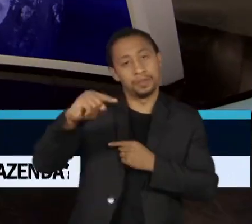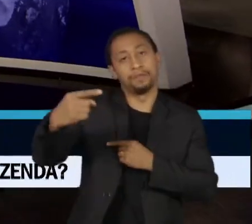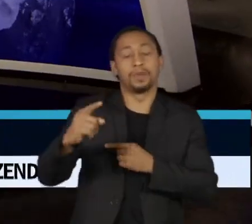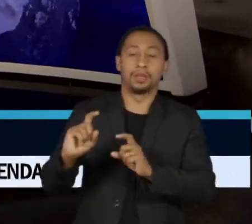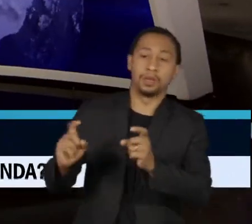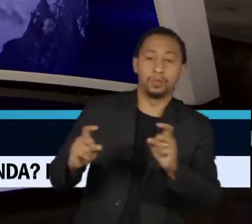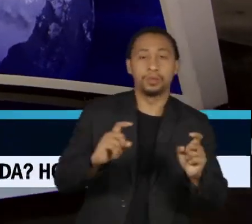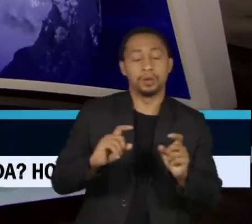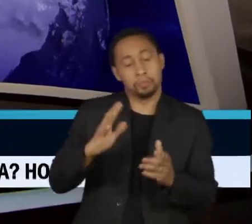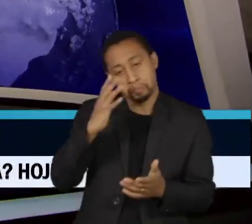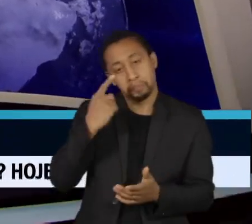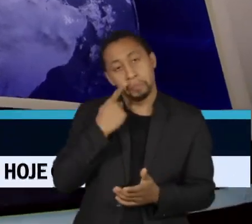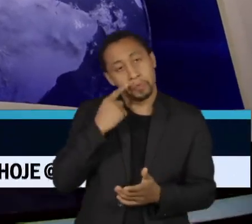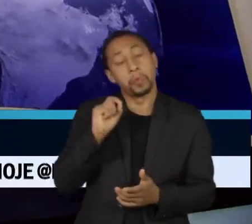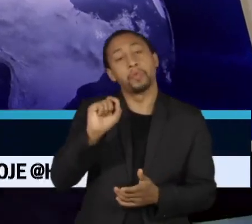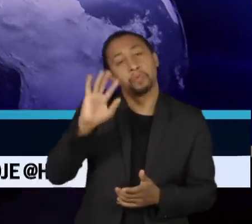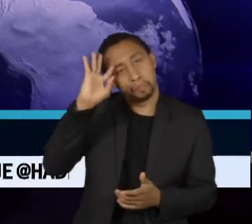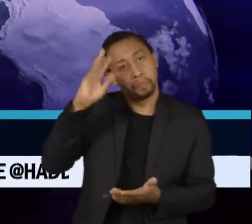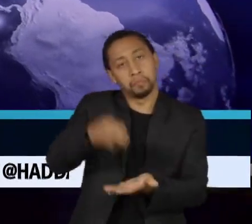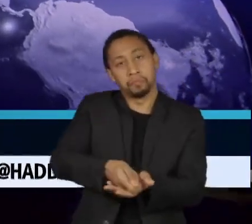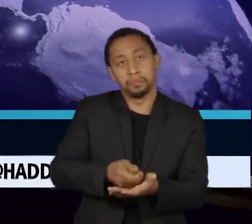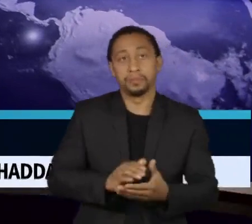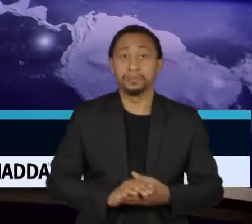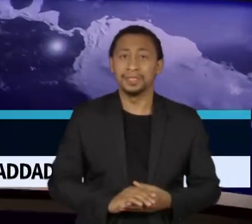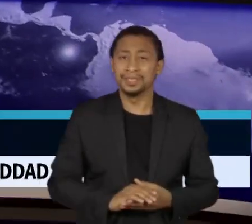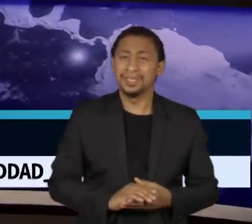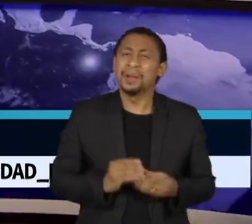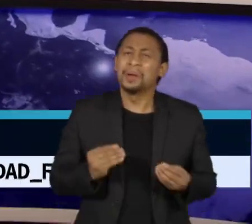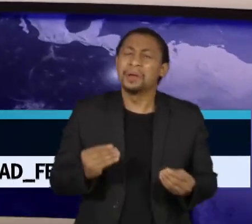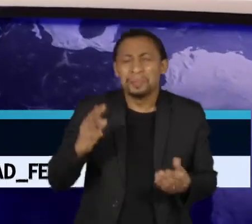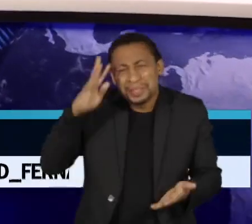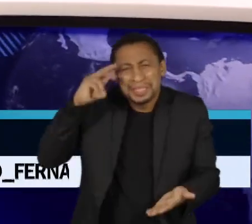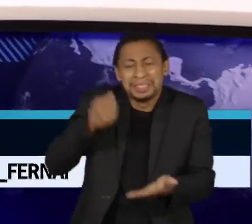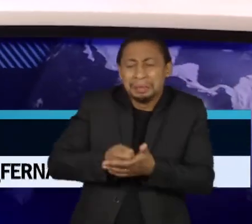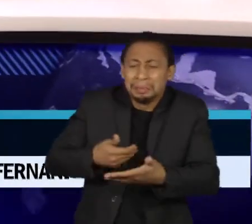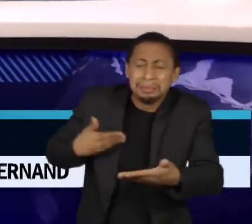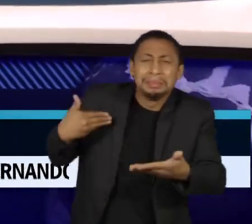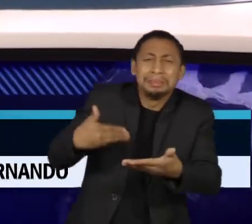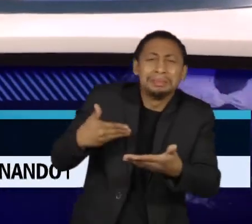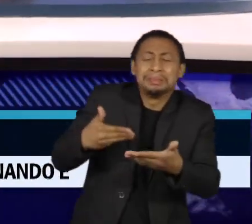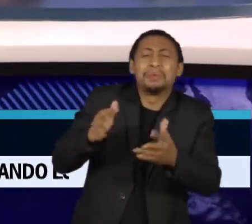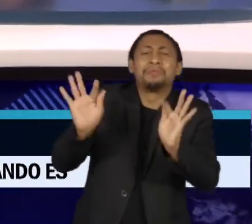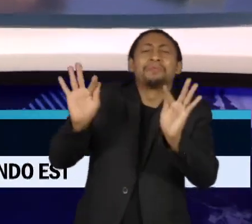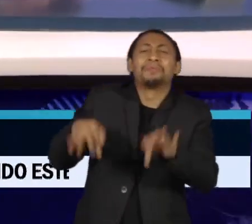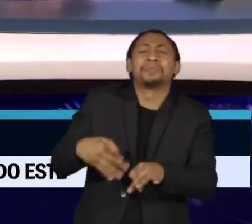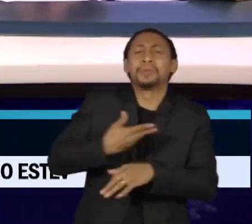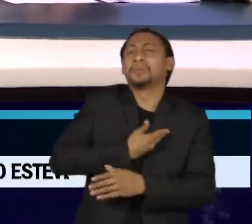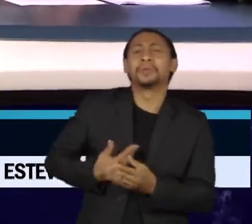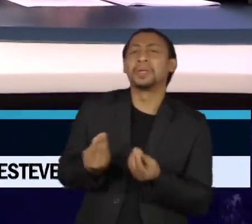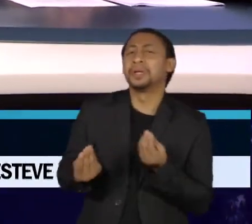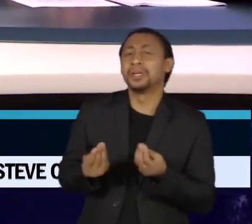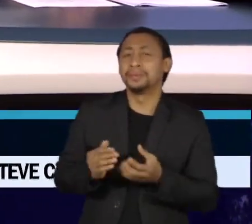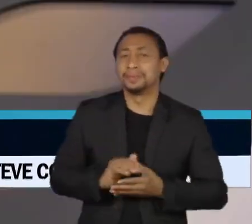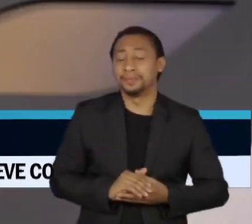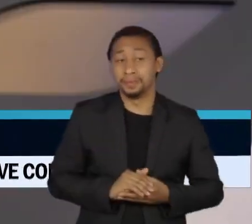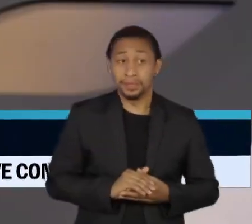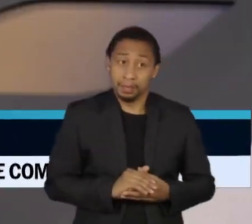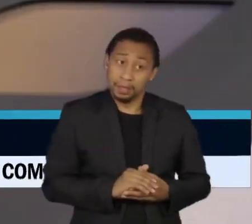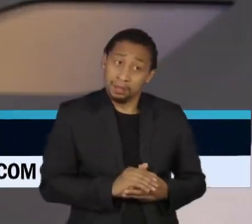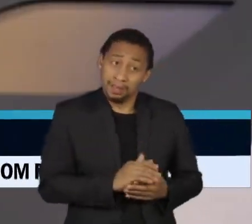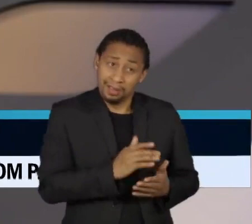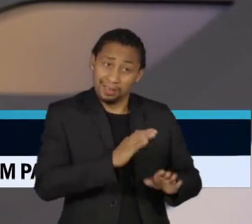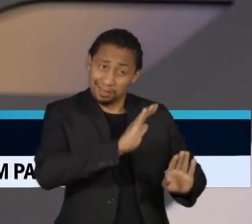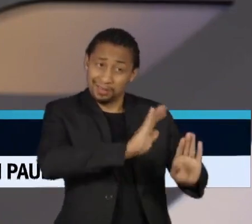que explica uma decisão dessa e quase no fim do governo? Bom, é uma coisa ideológica. Acho que eu estava